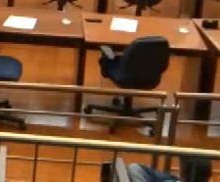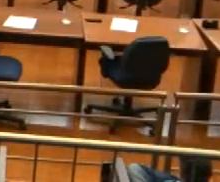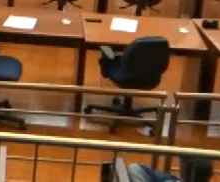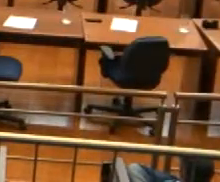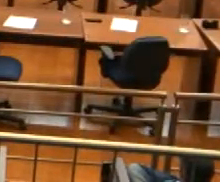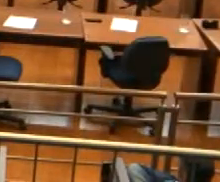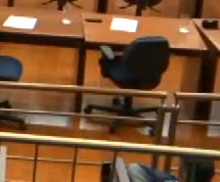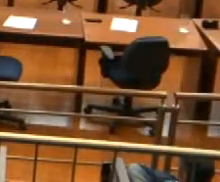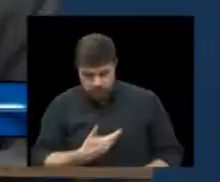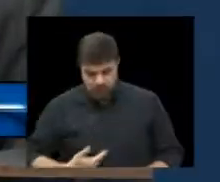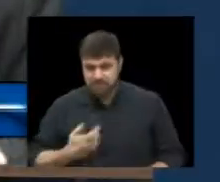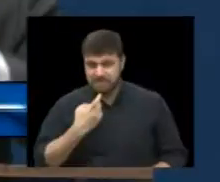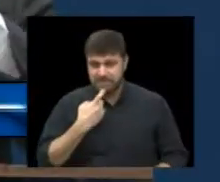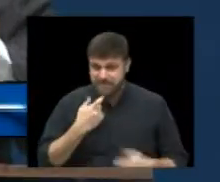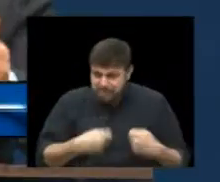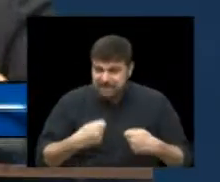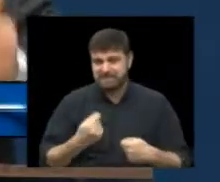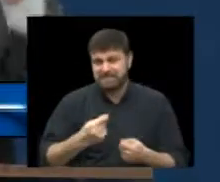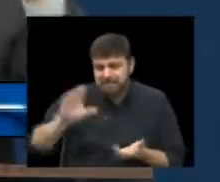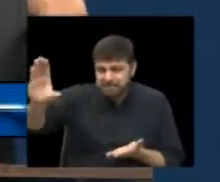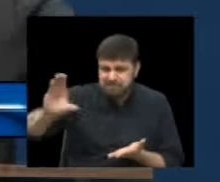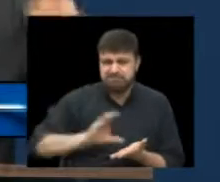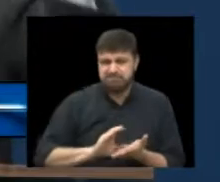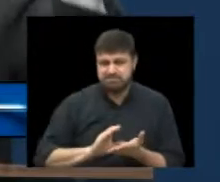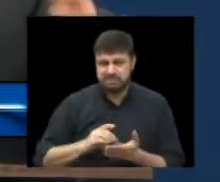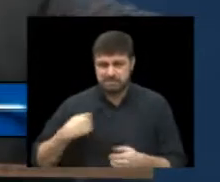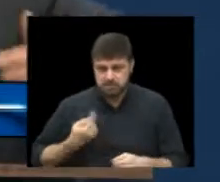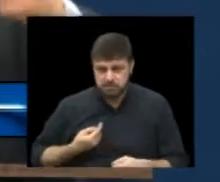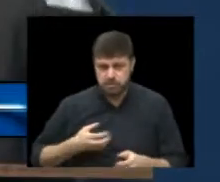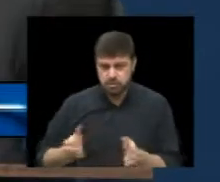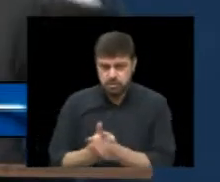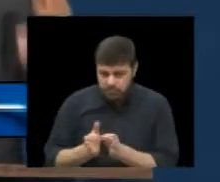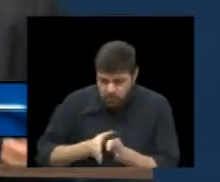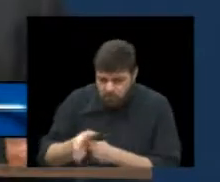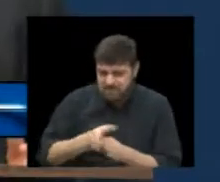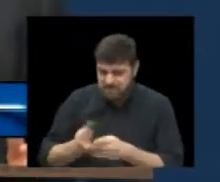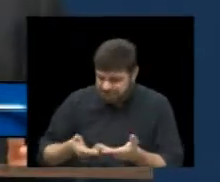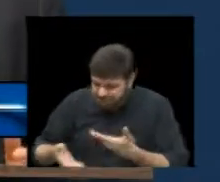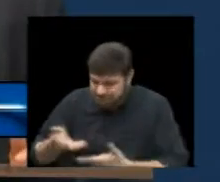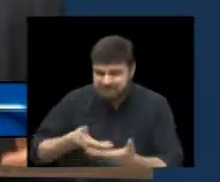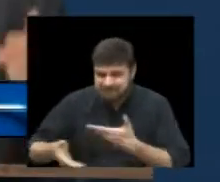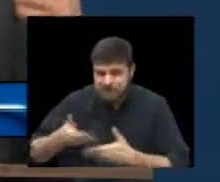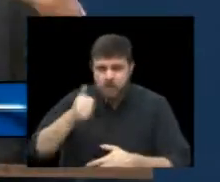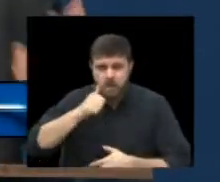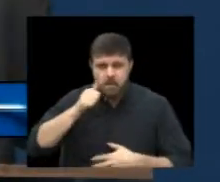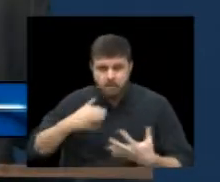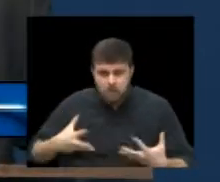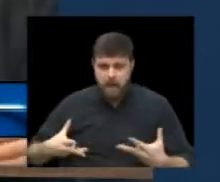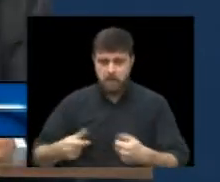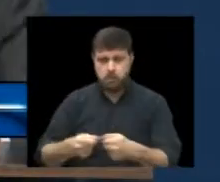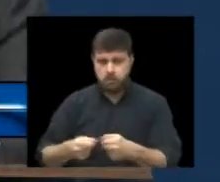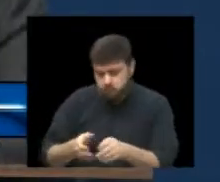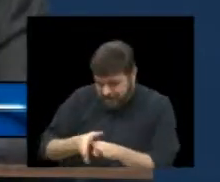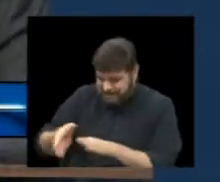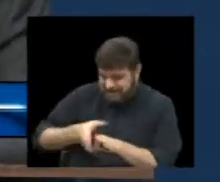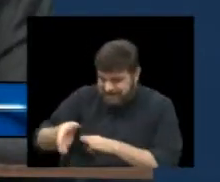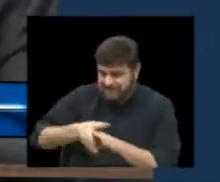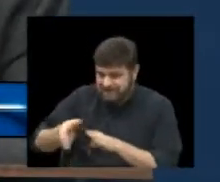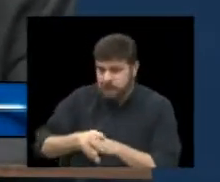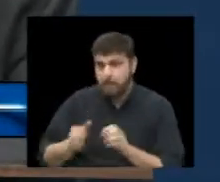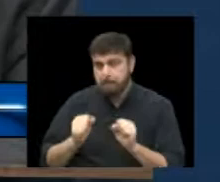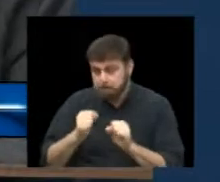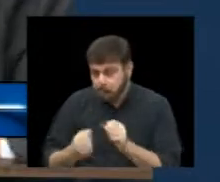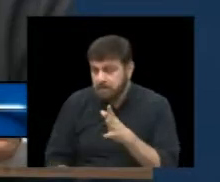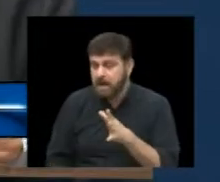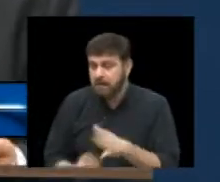vereadores acerca do assunto. A gente vai seguir dialogando com conselhos, movimentos, com todas as mulheres da cidade, alertando sobre esse risco, e eu